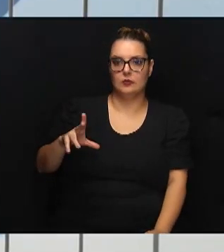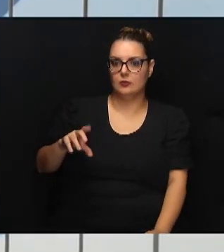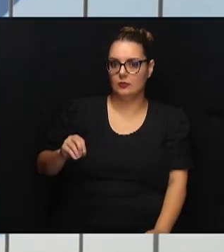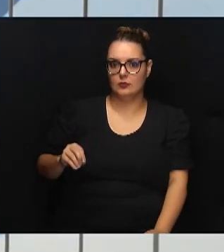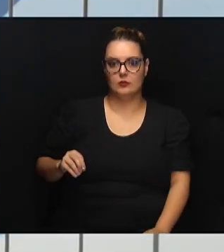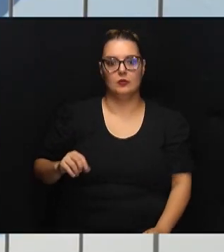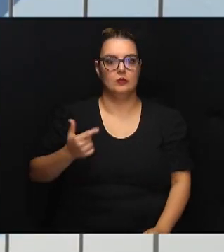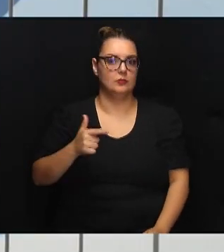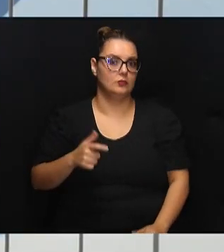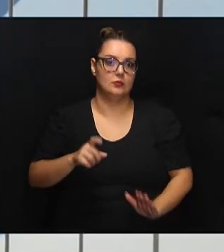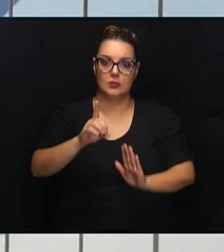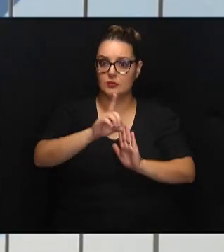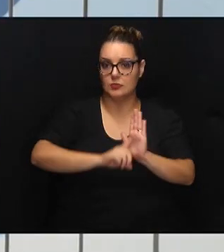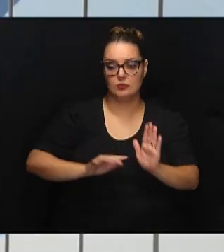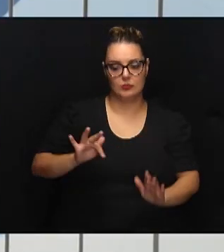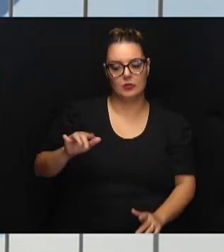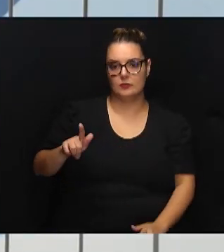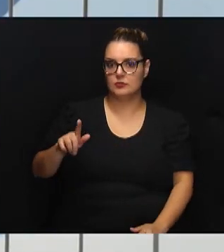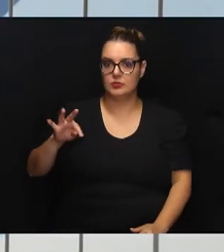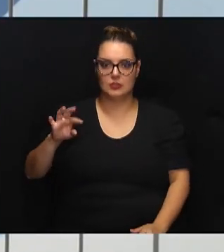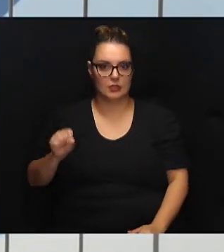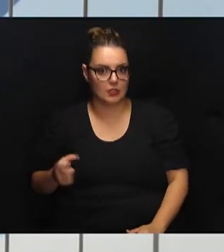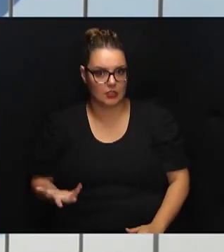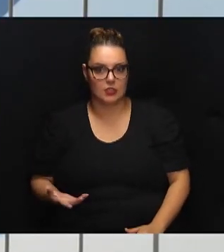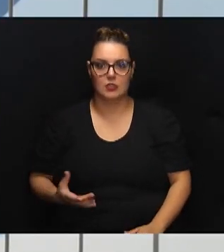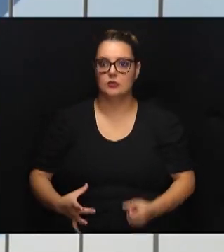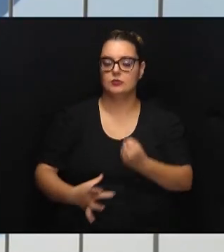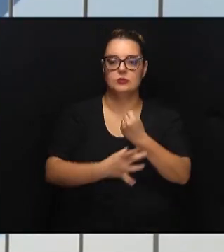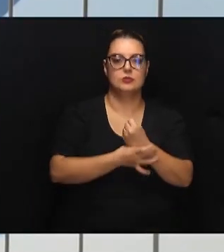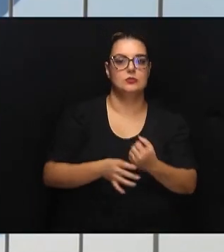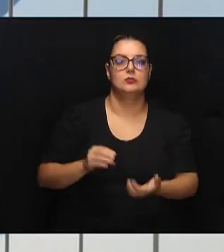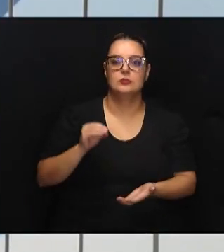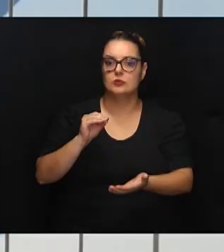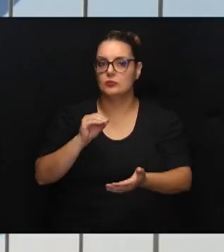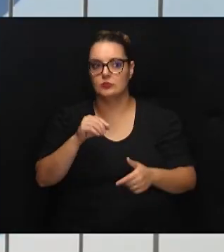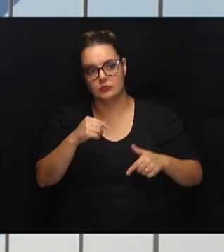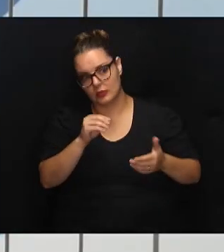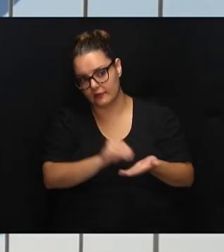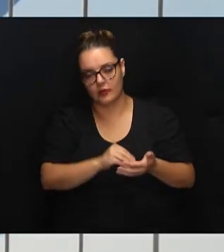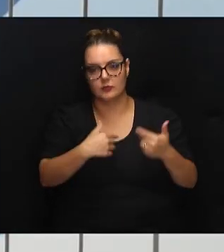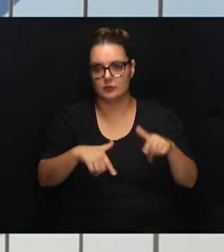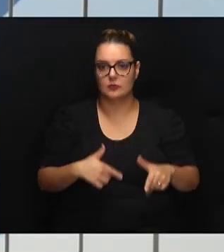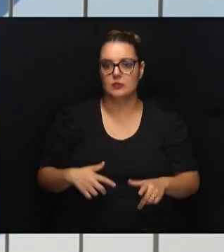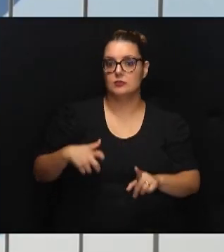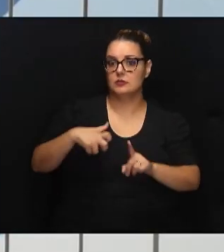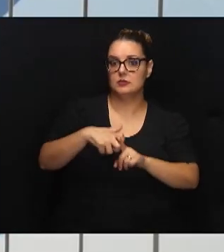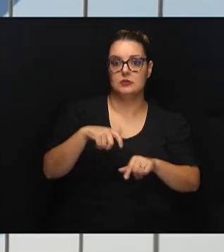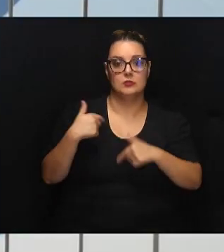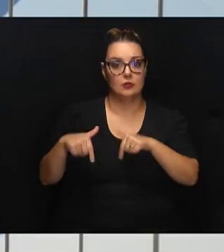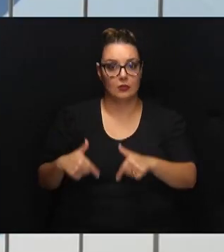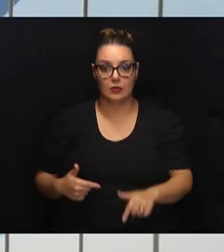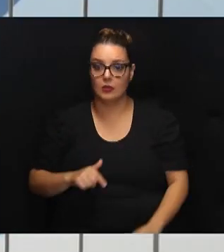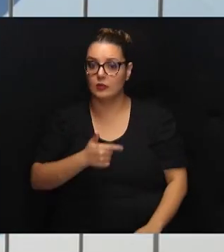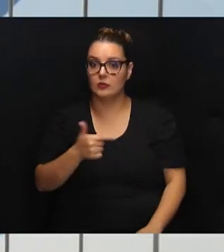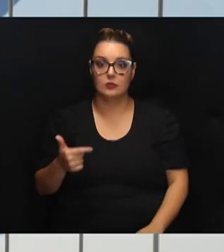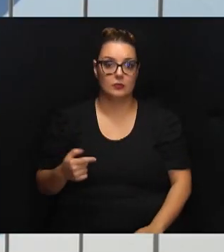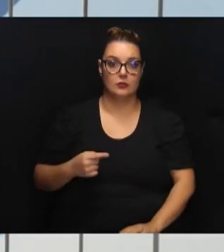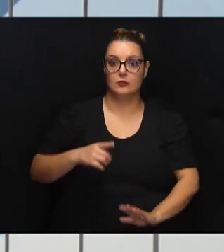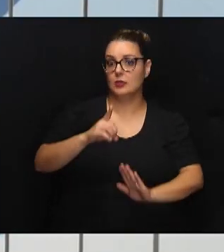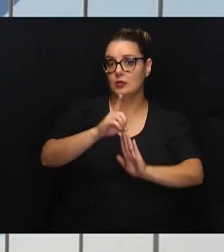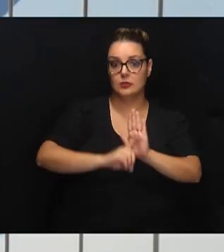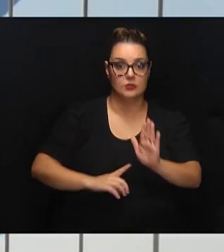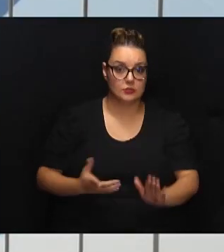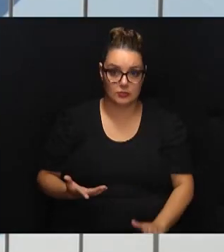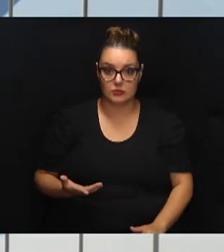ao FGTS, ele não vai ter o direito ao seguro-desemprego. Se ele sofre um acidente de trabalho, ele não tem direito a